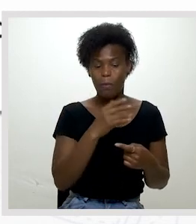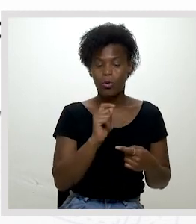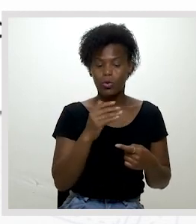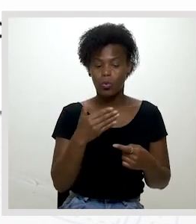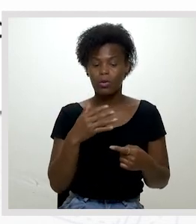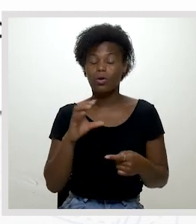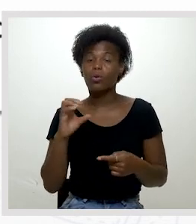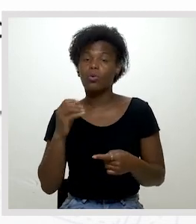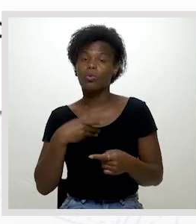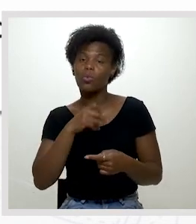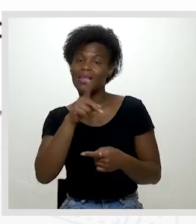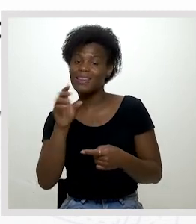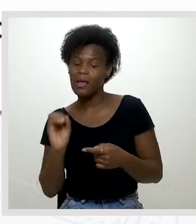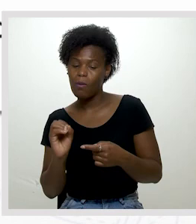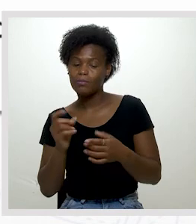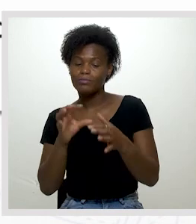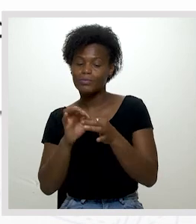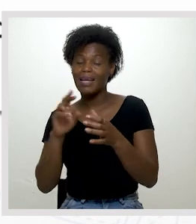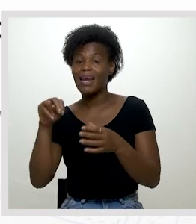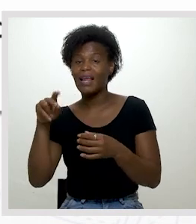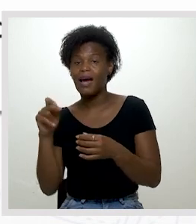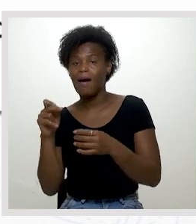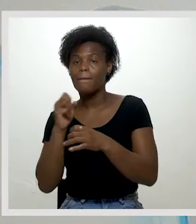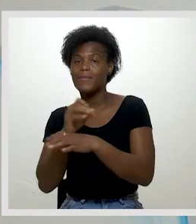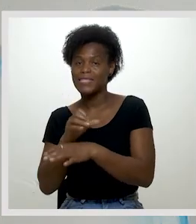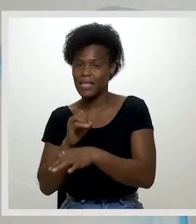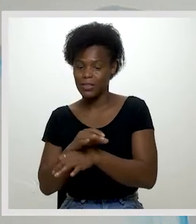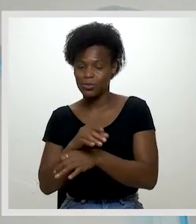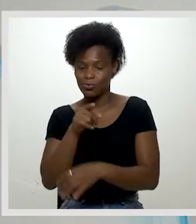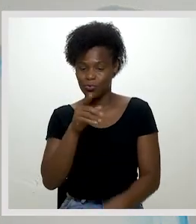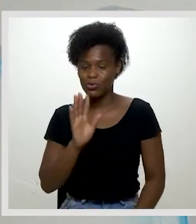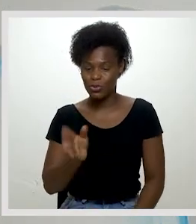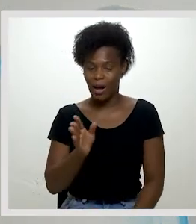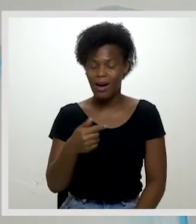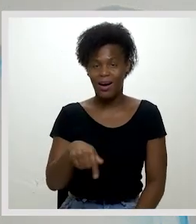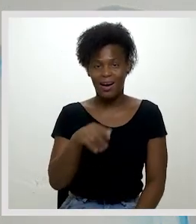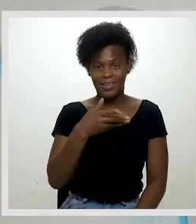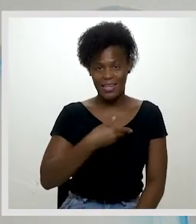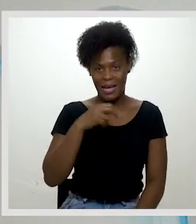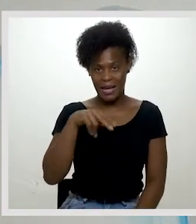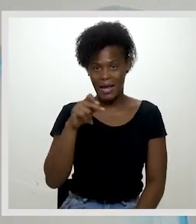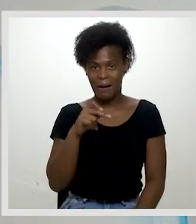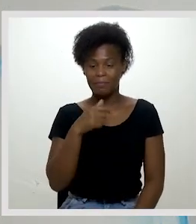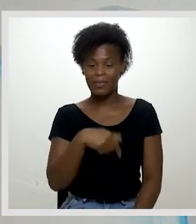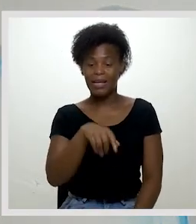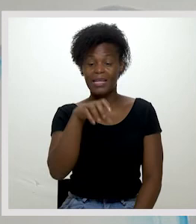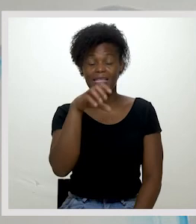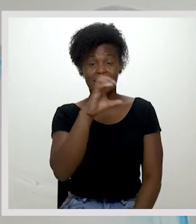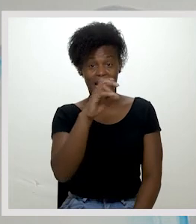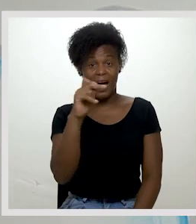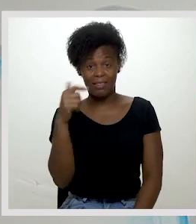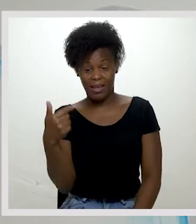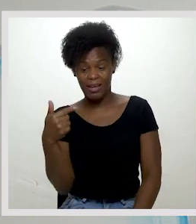lhe corresponde no RNA mensageiro. Você já tem aqui no DNA o CAT,